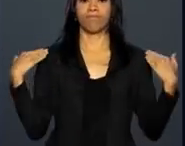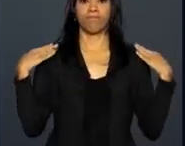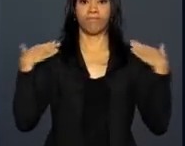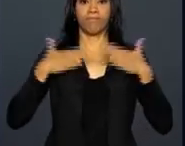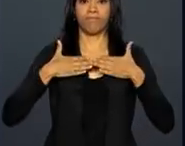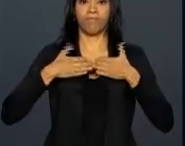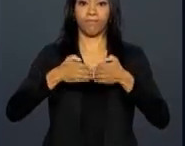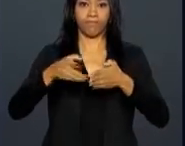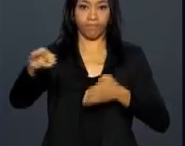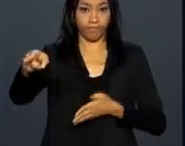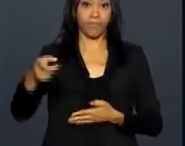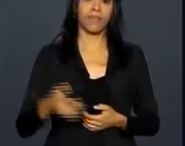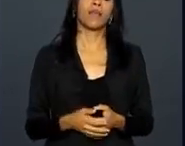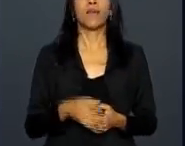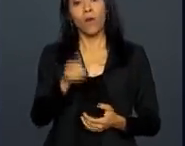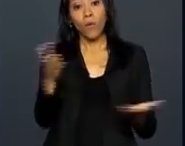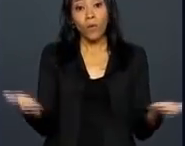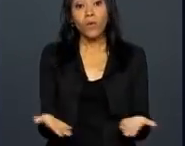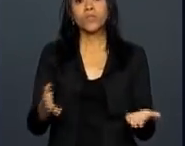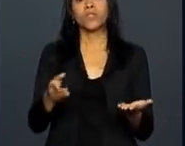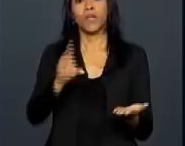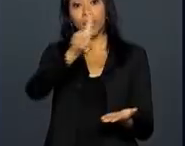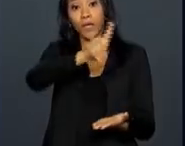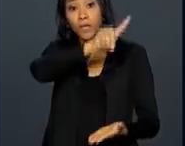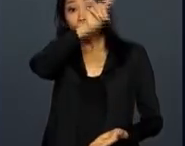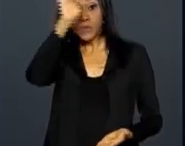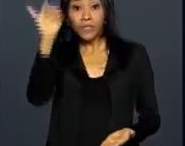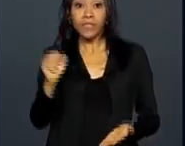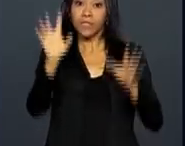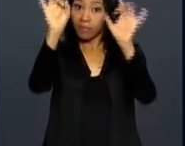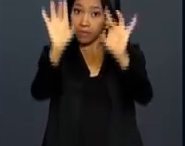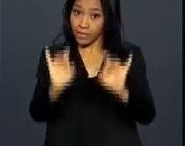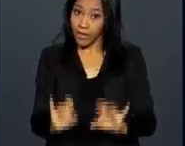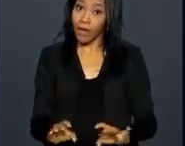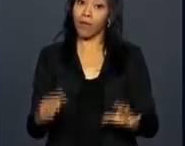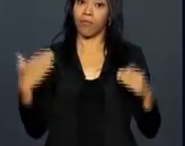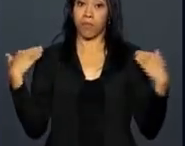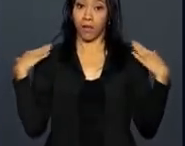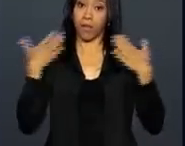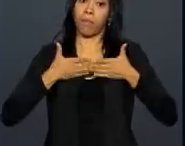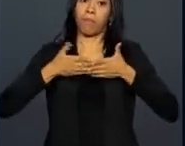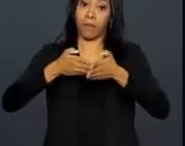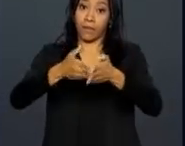especial para a nossa Marinha, mas para o Brasil.